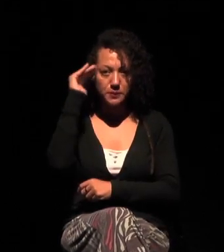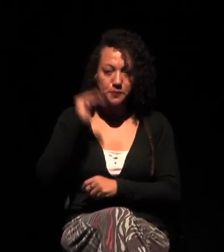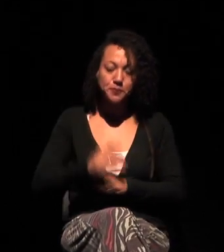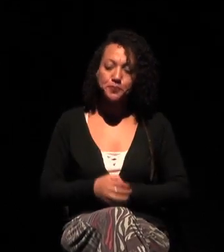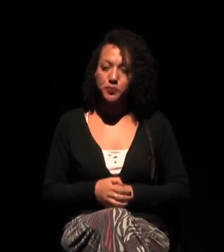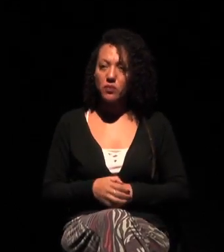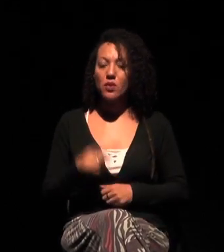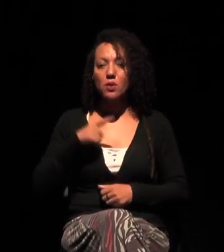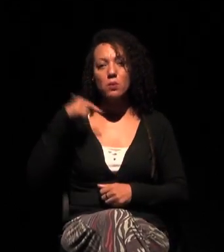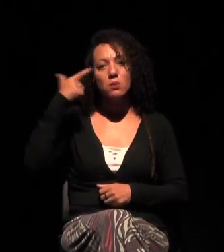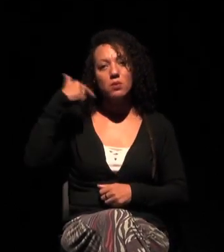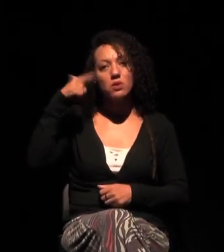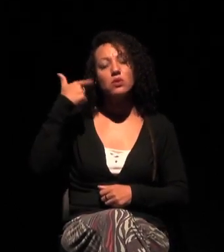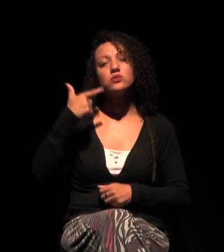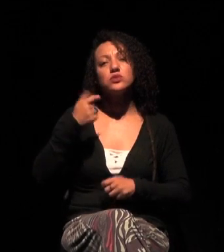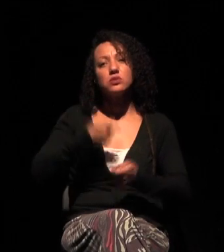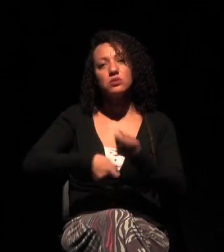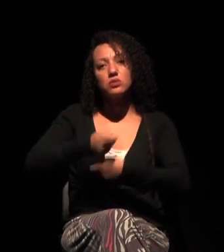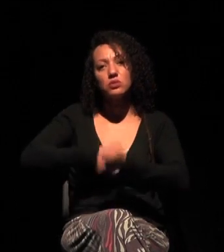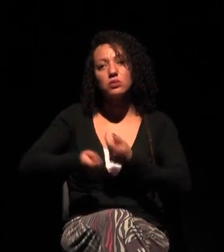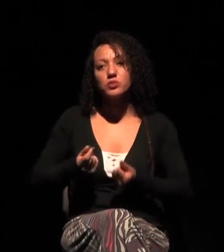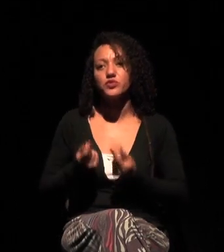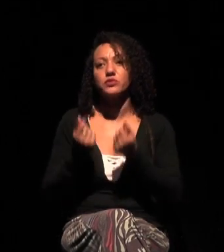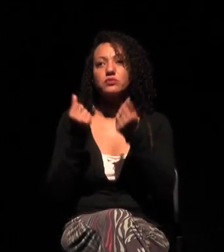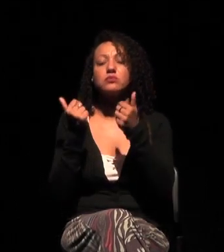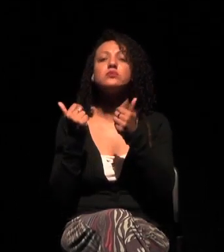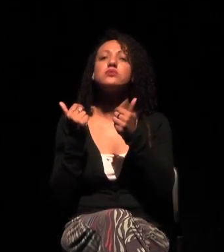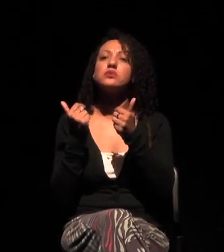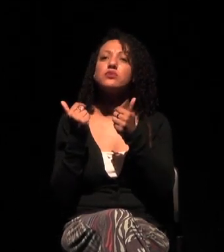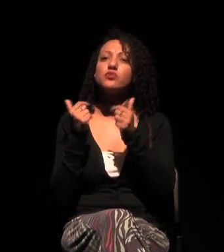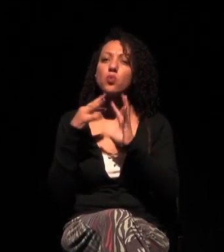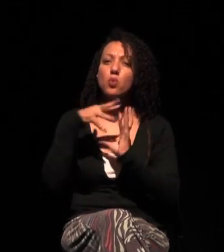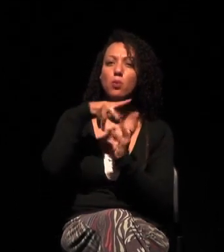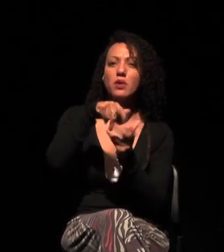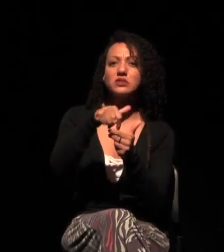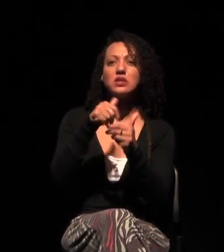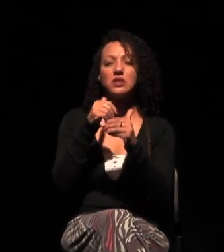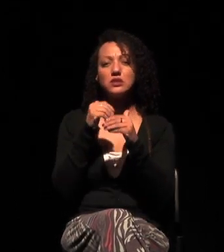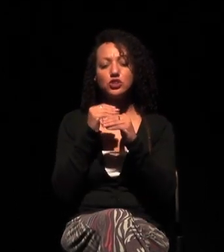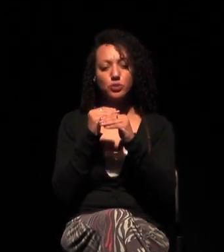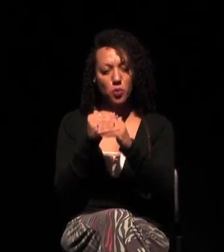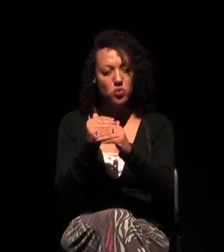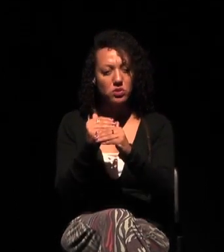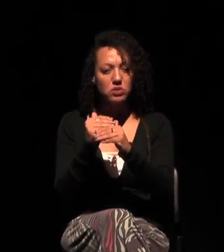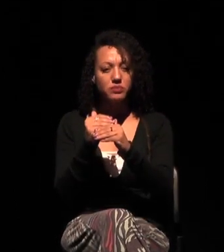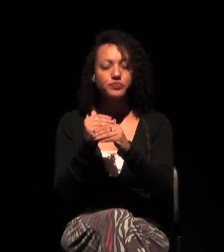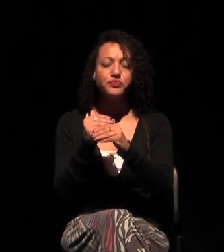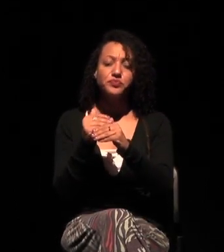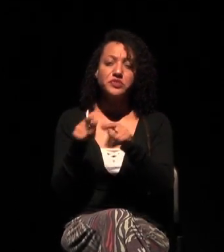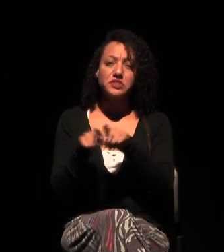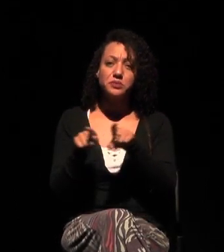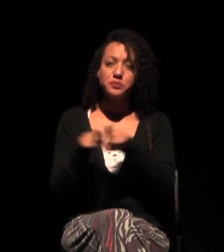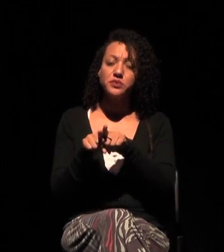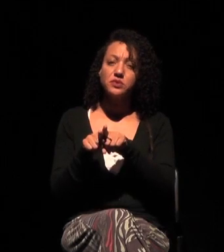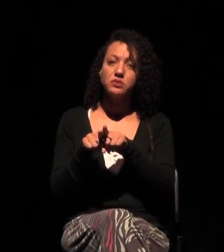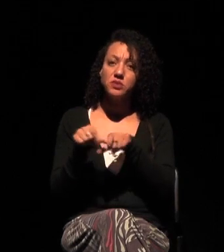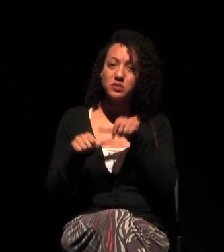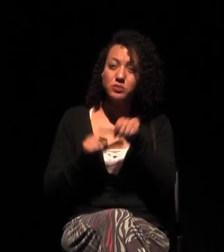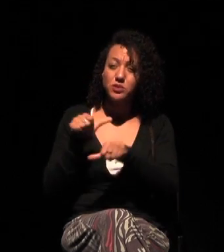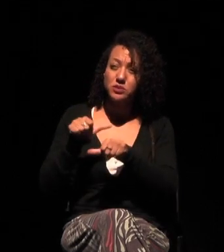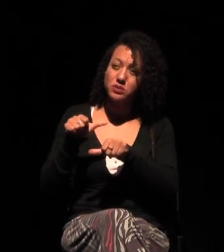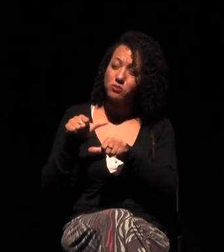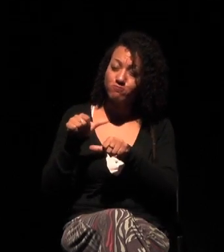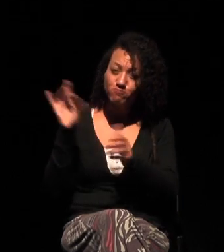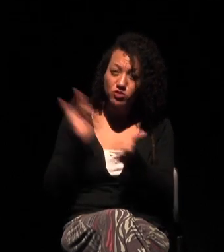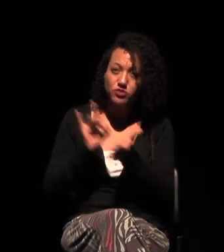económica e financeira se tornou esmone que muito clube analisava e questão de uma transformação profunda no trabalho